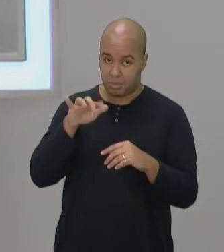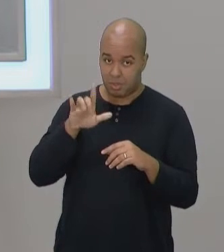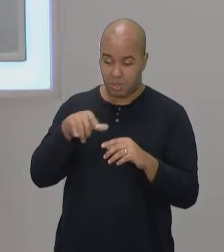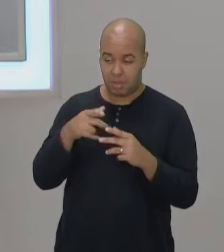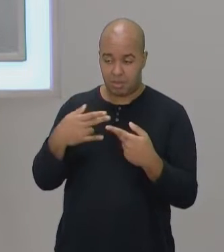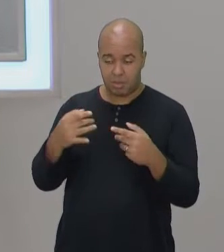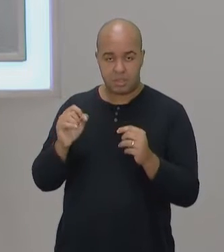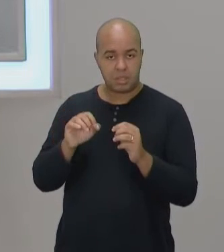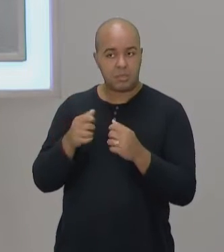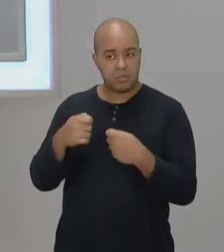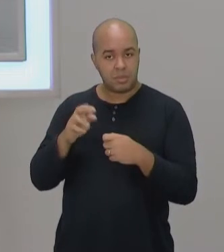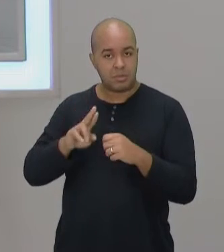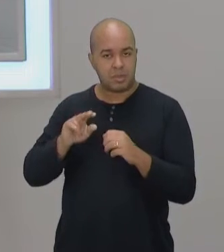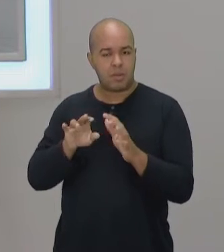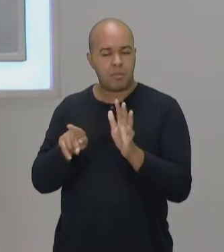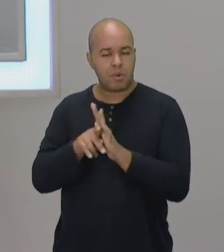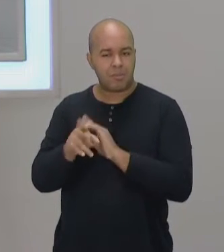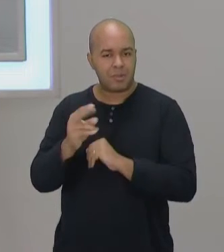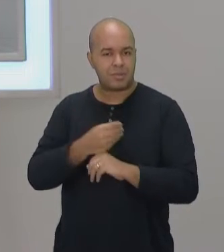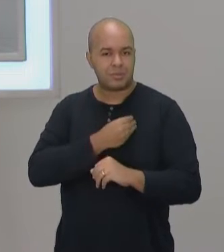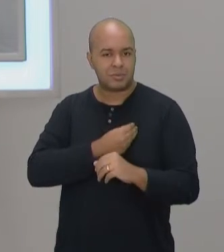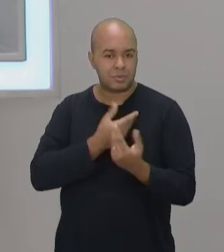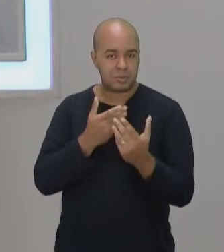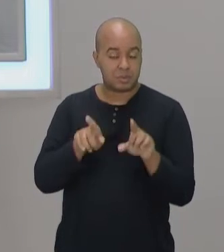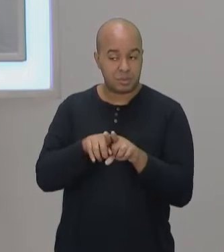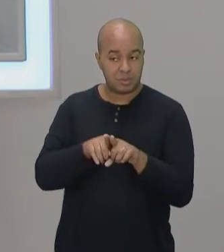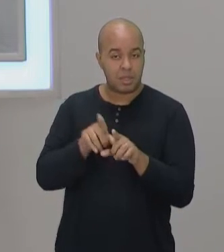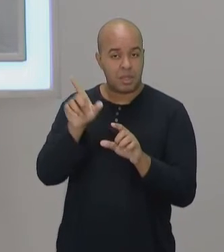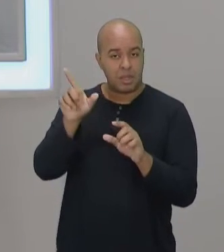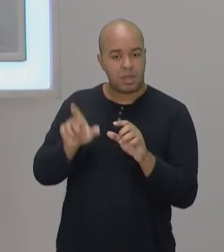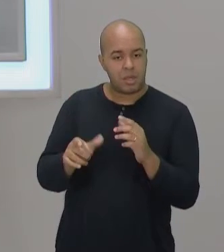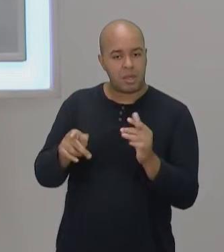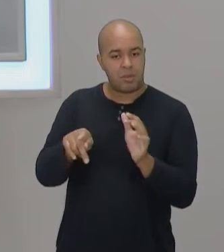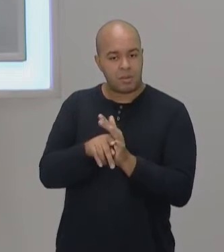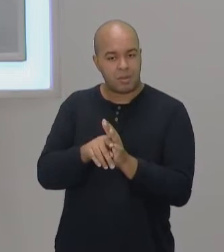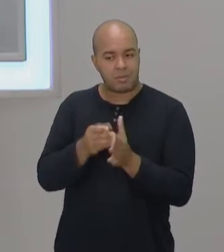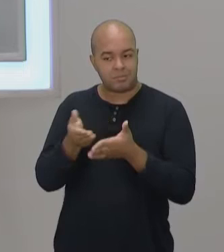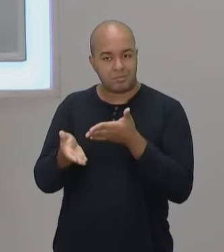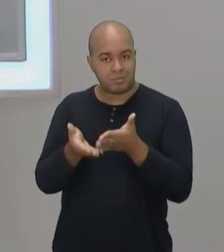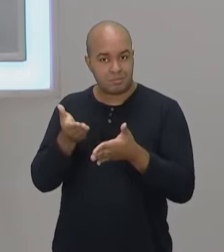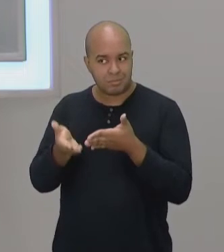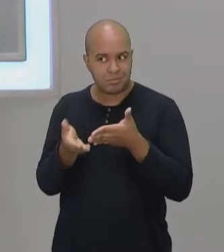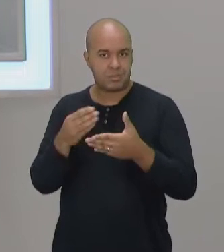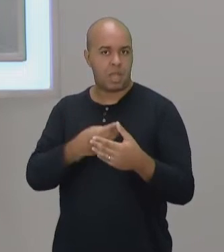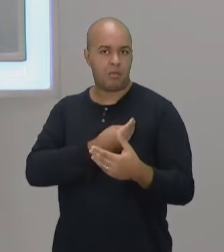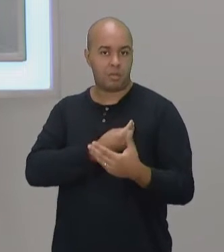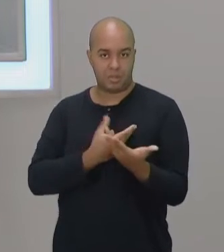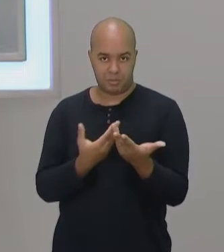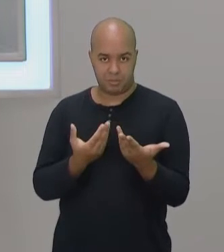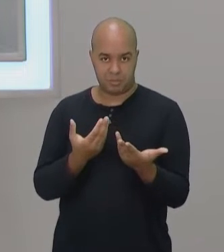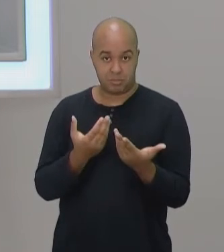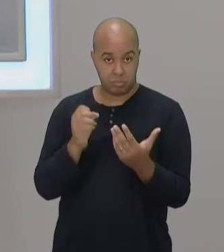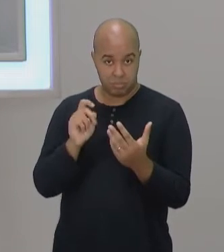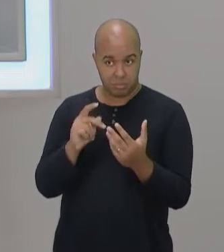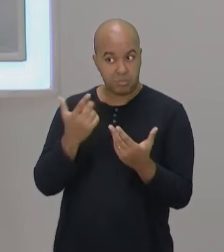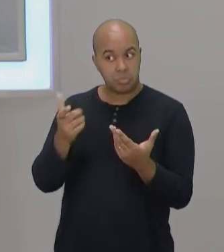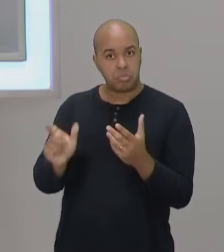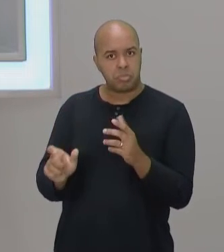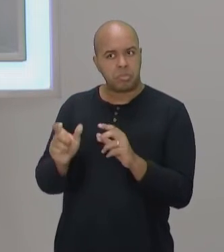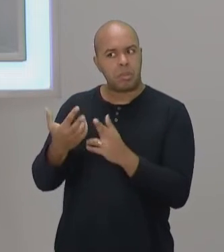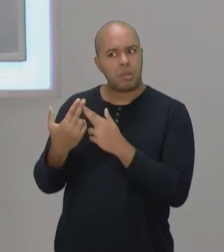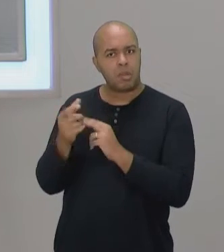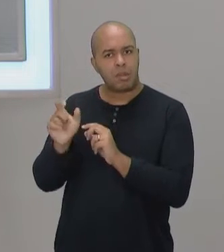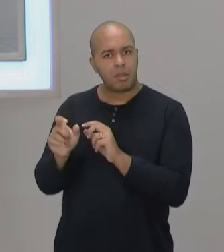moléculas indispensáveis para a existência e para a manutenção da vida. Tá? Quem são